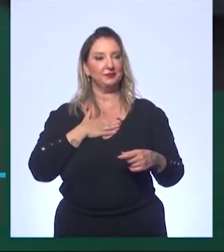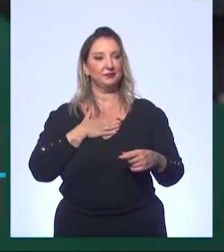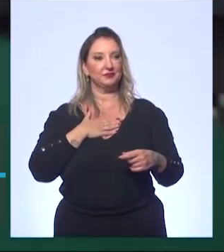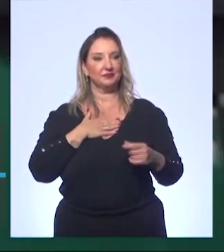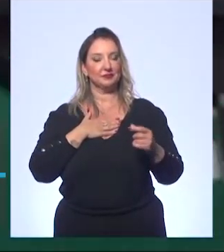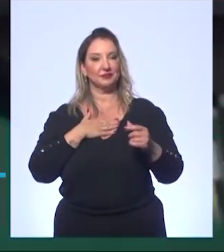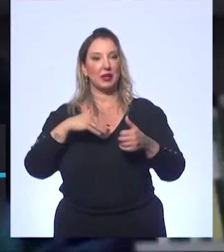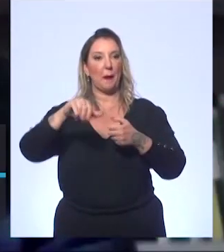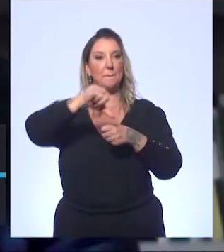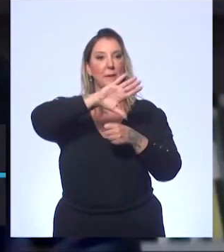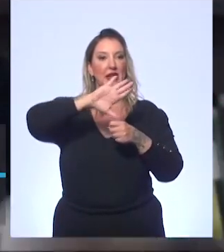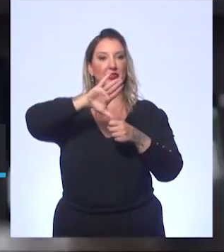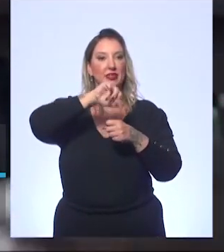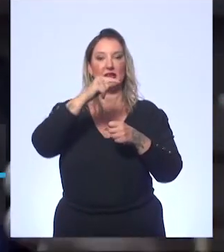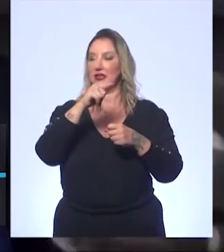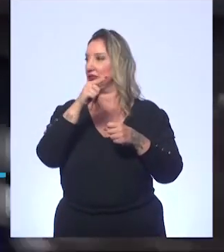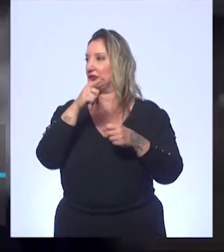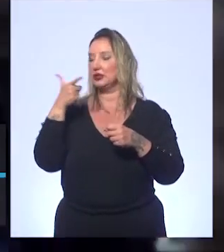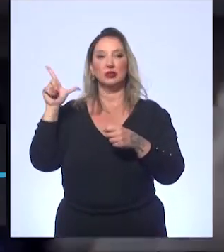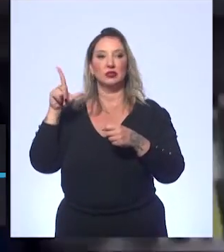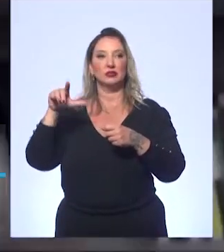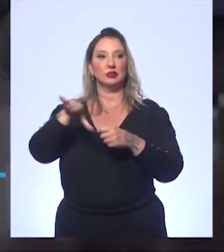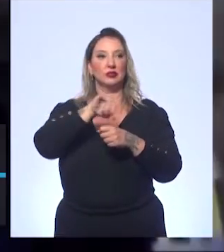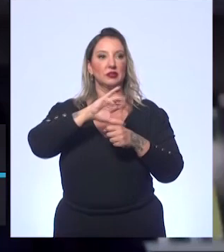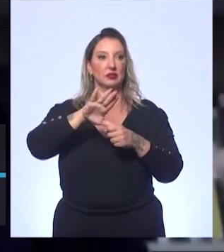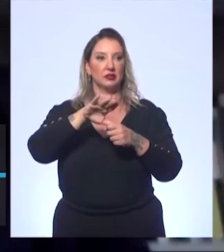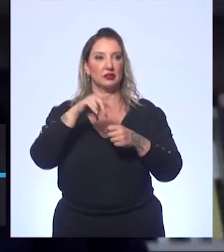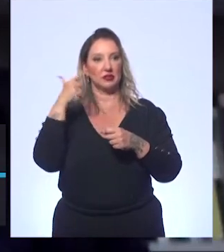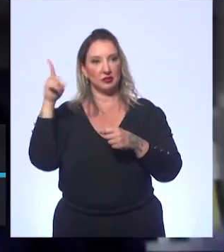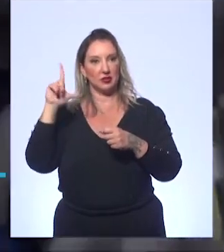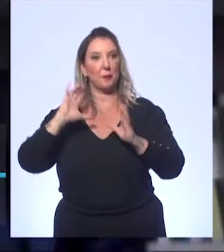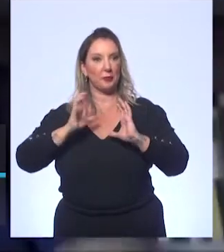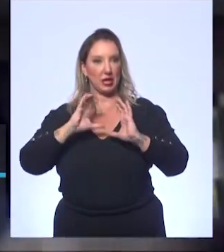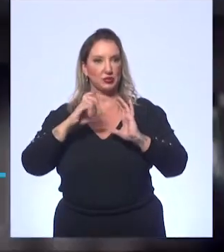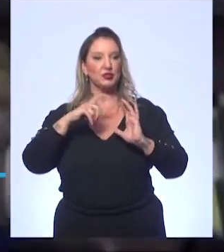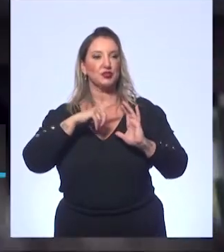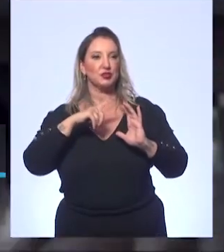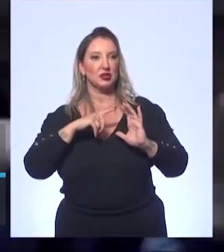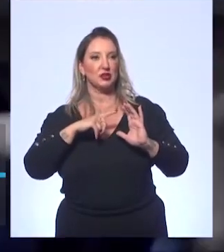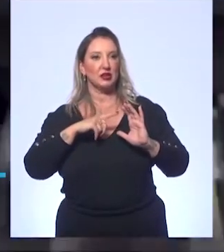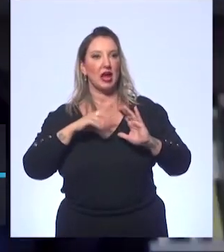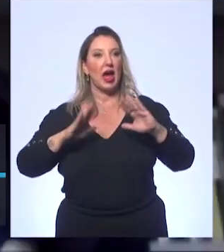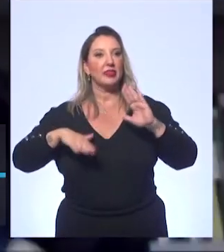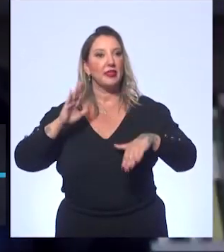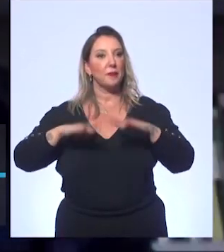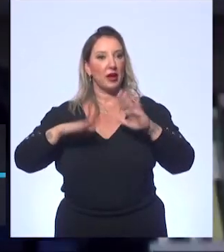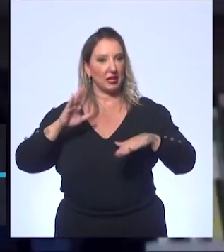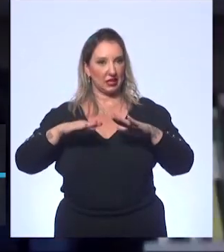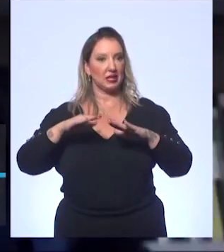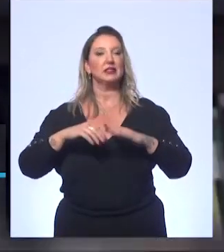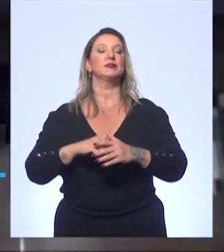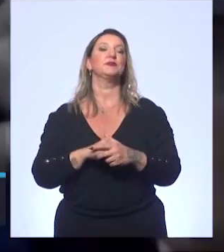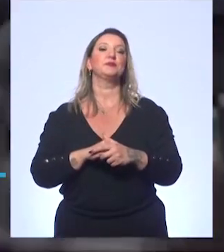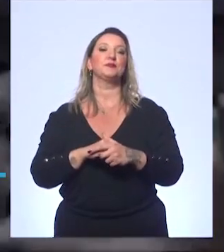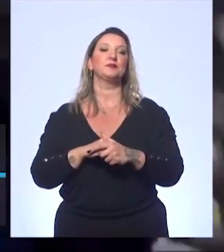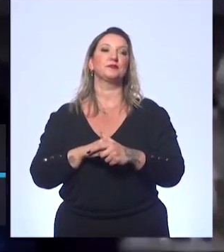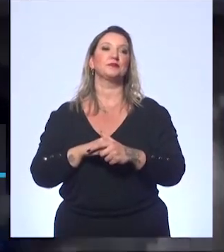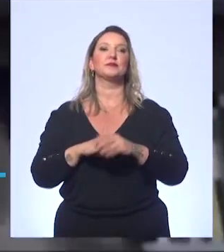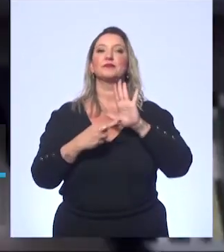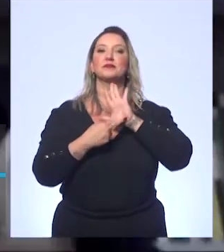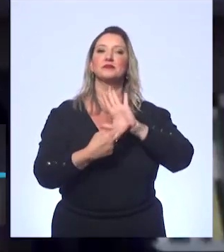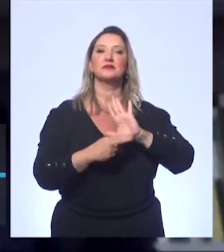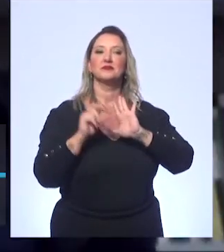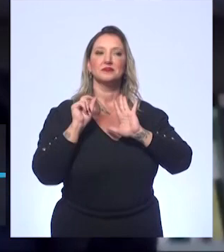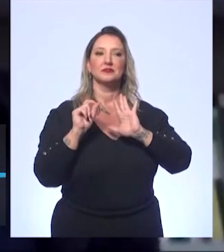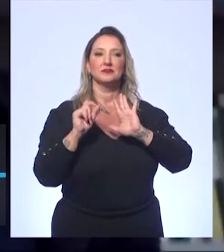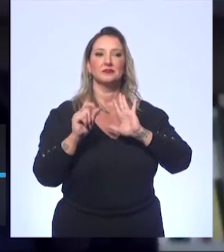aqui na minha bandeira não tem, mas tem uma bandeira nossa lá que é do partido, que temos a tabaca, né? Em que isso